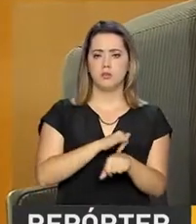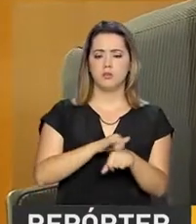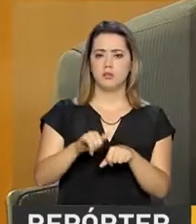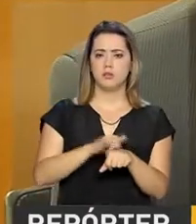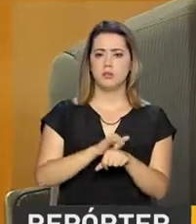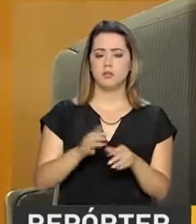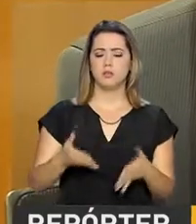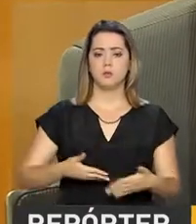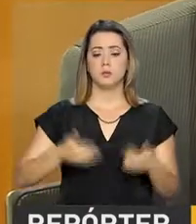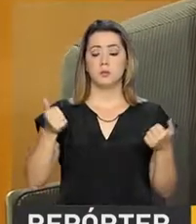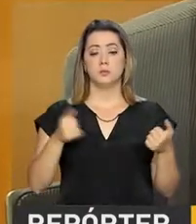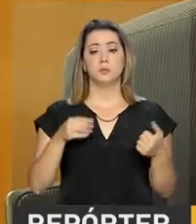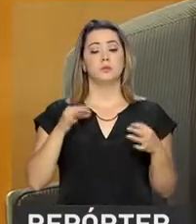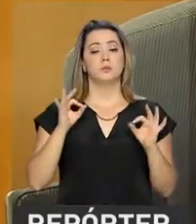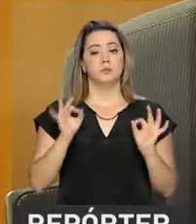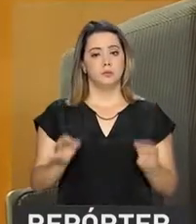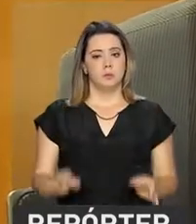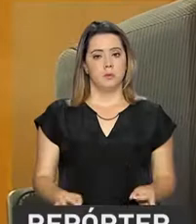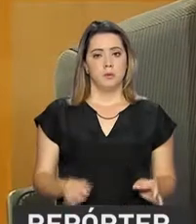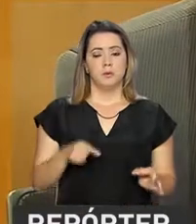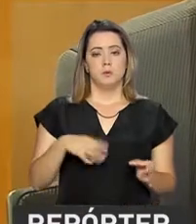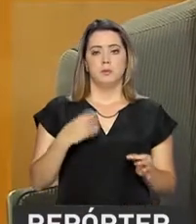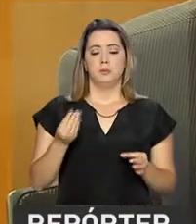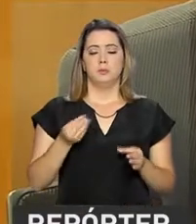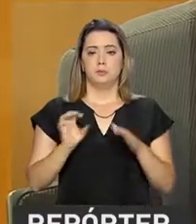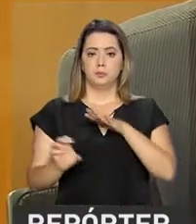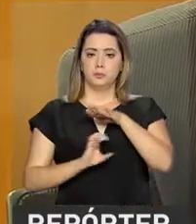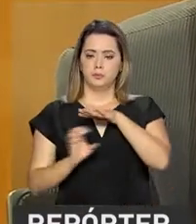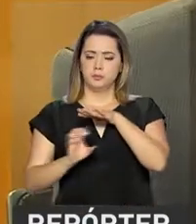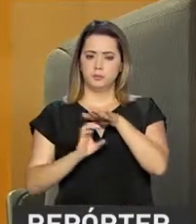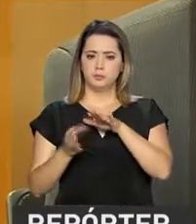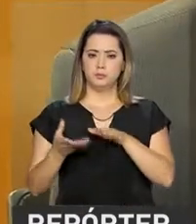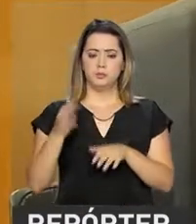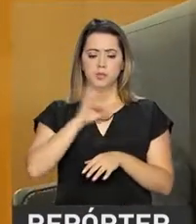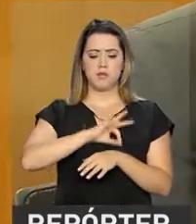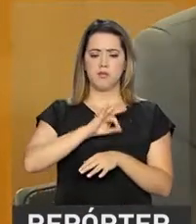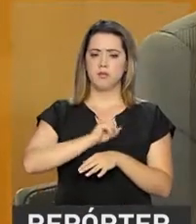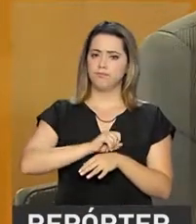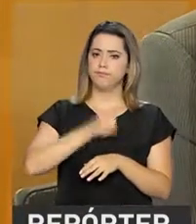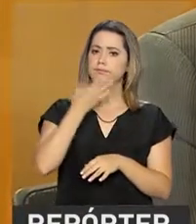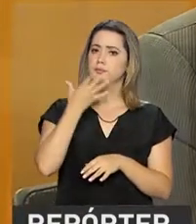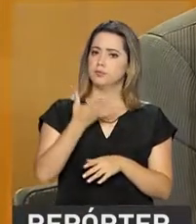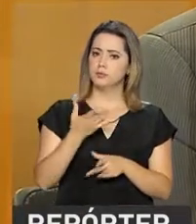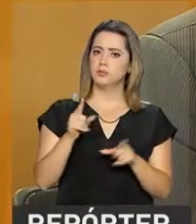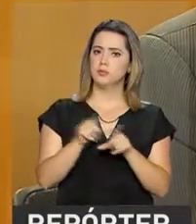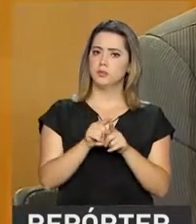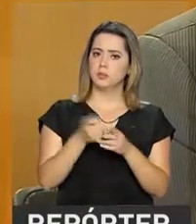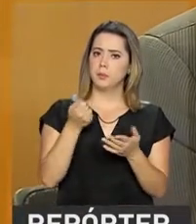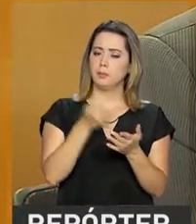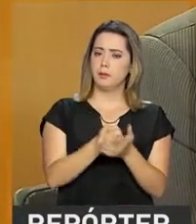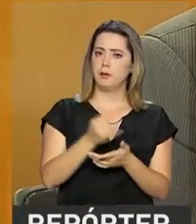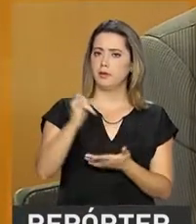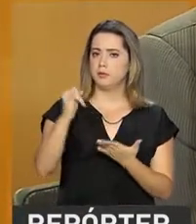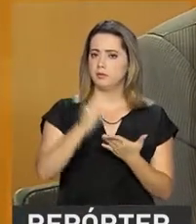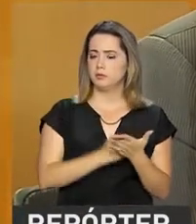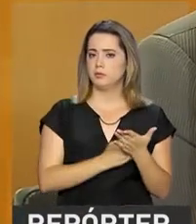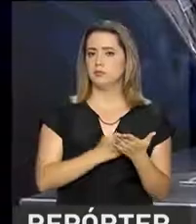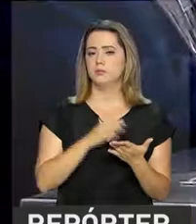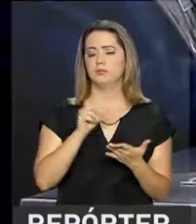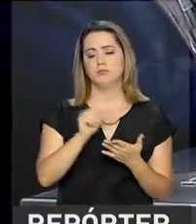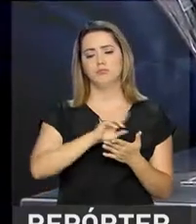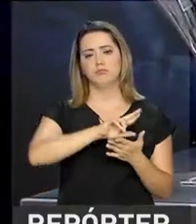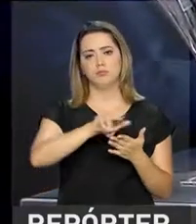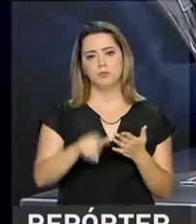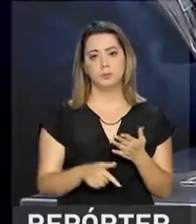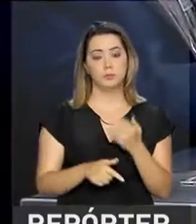preparado por dia enquanto empresa para que ele possa ganhar dinheiro e por outro lado é arcar com os seus cursos é mensais